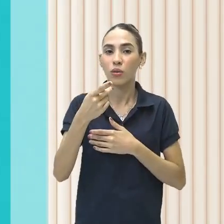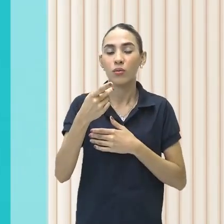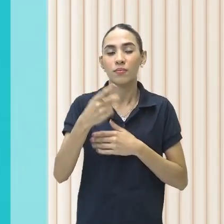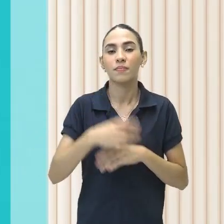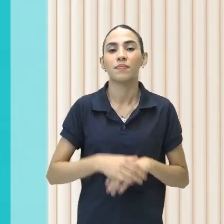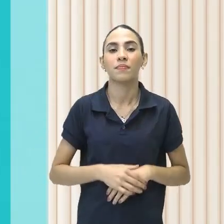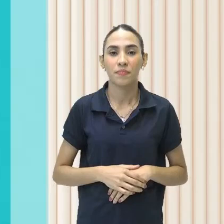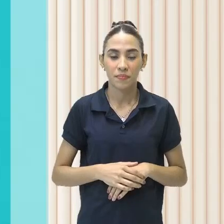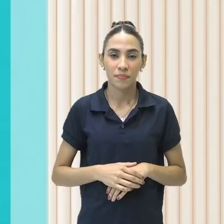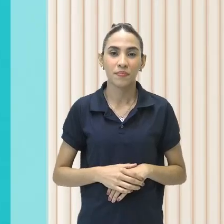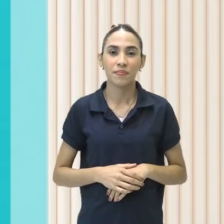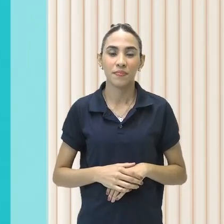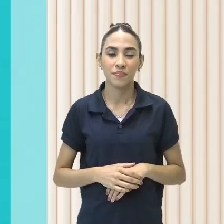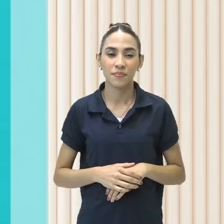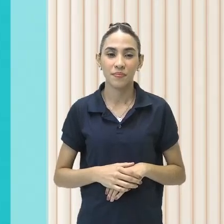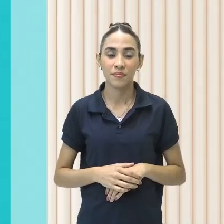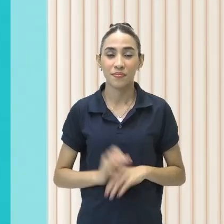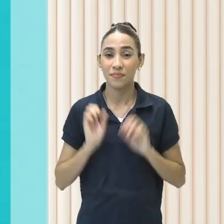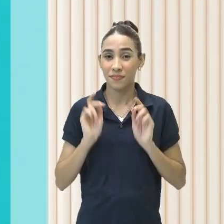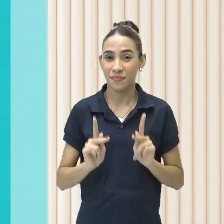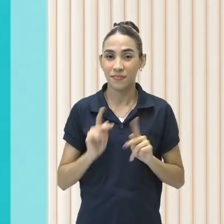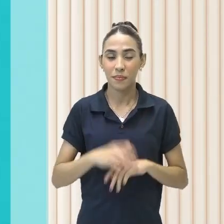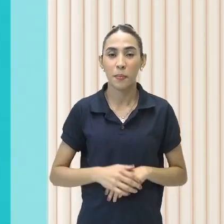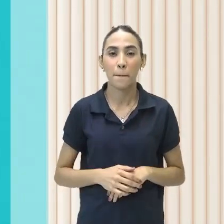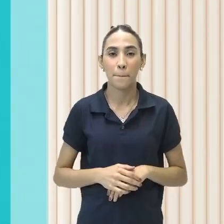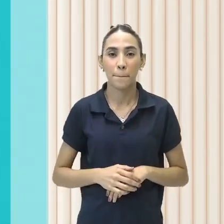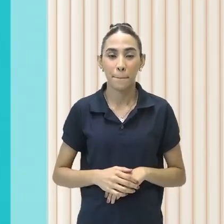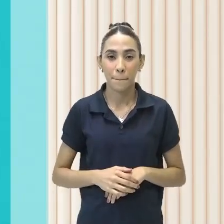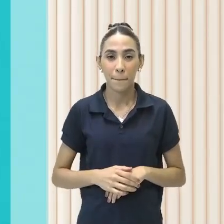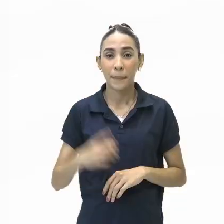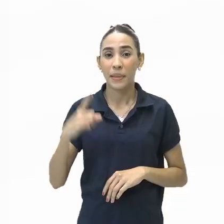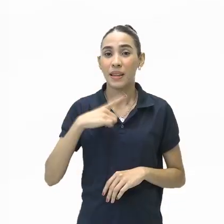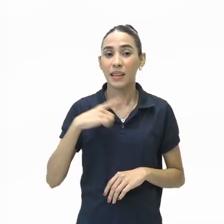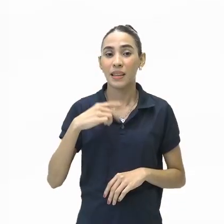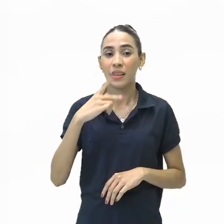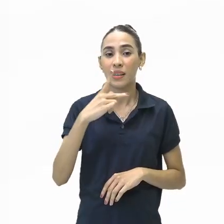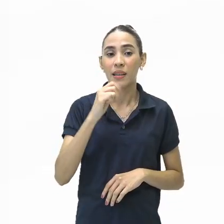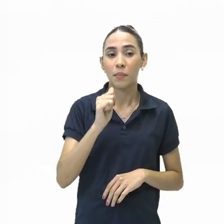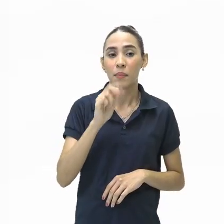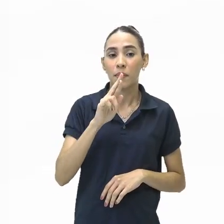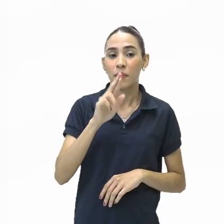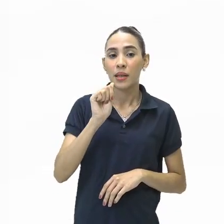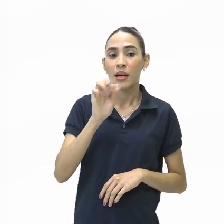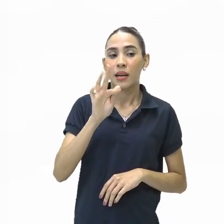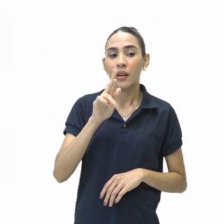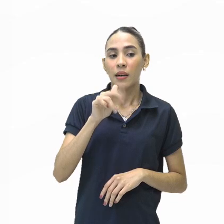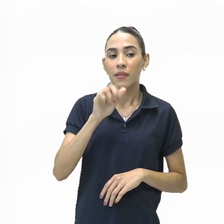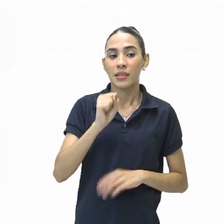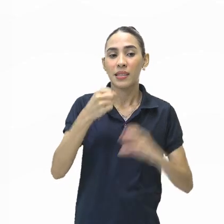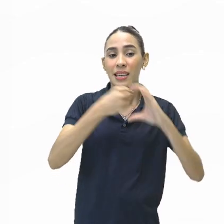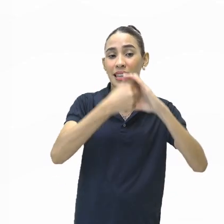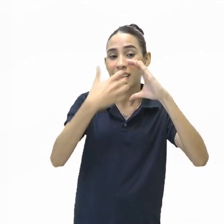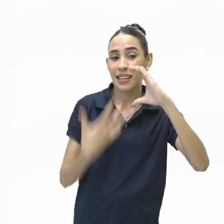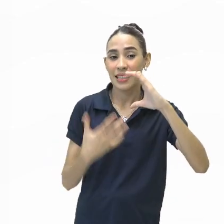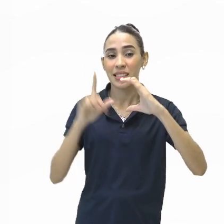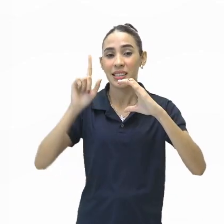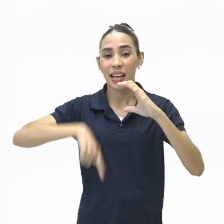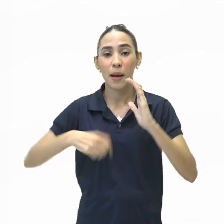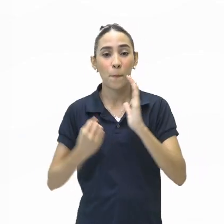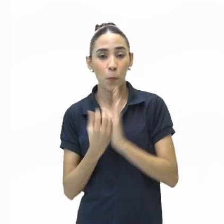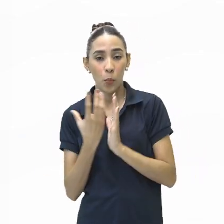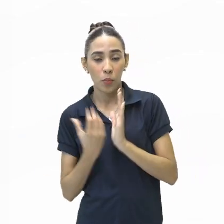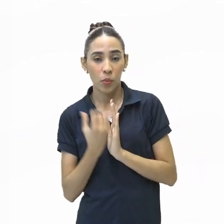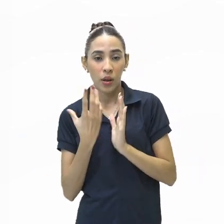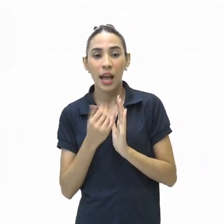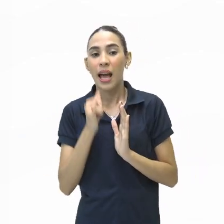o que a pessoa está escrevendo. Certo? E aí nós temos a paráfrase. A paráfrase é a reprodução de